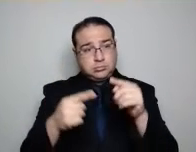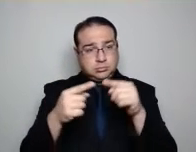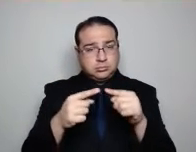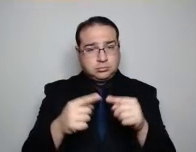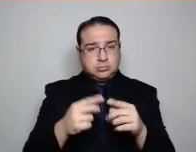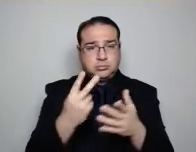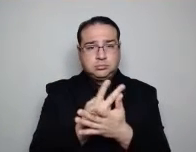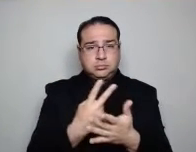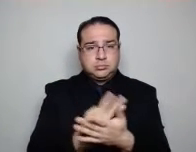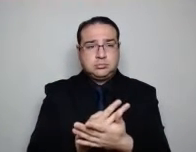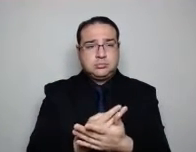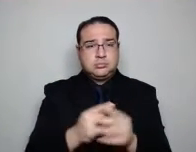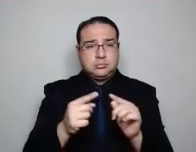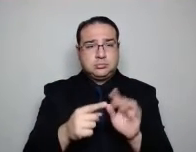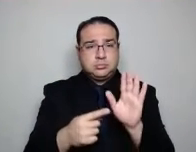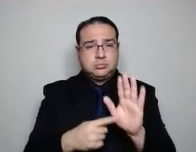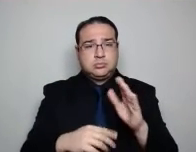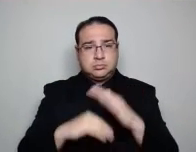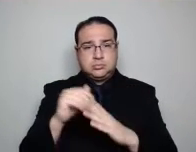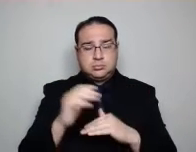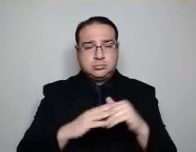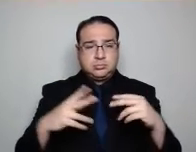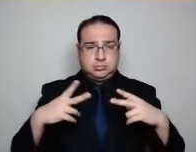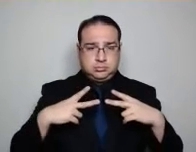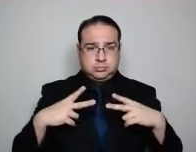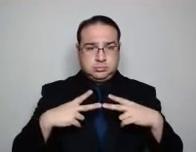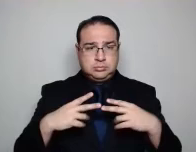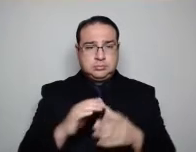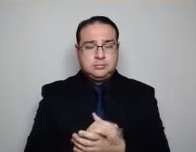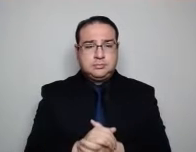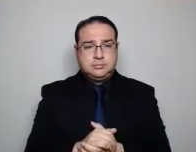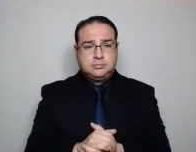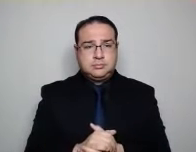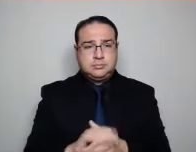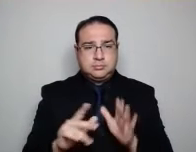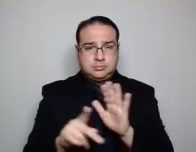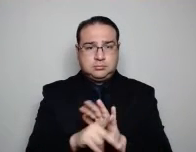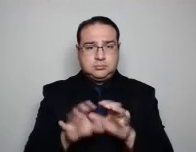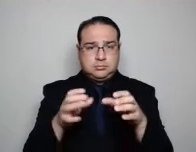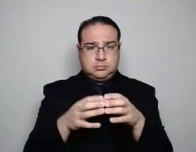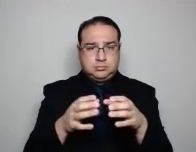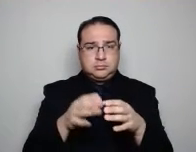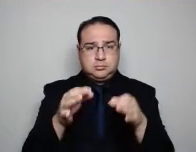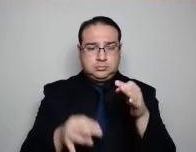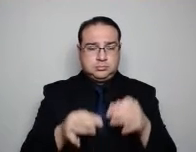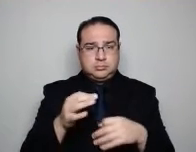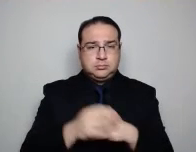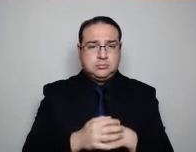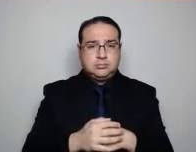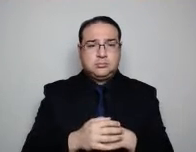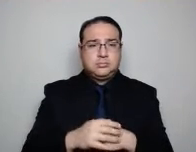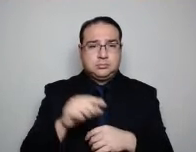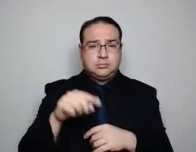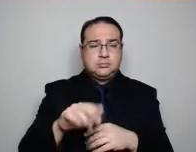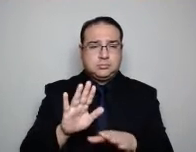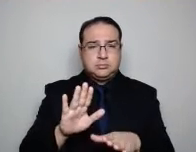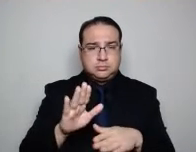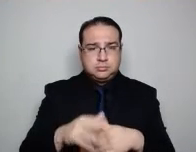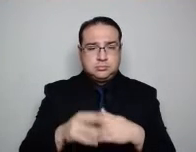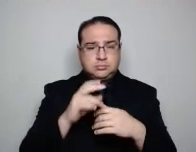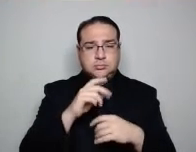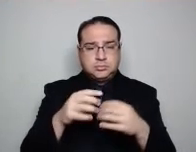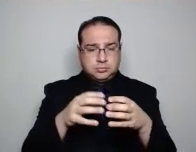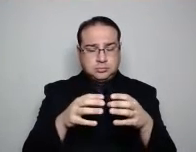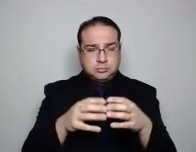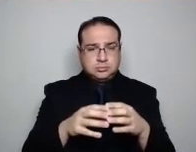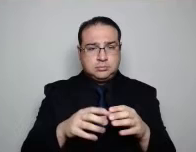sendo, entretanto, competência privativa do Tribunal de Justiça do Rio Grande do Norte, pela maioria dos seus membros, a